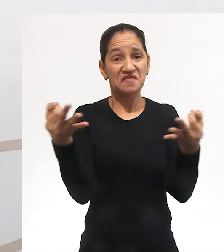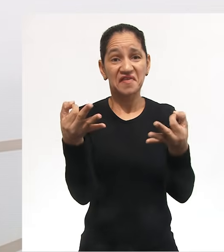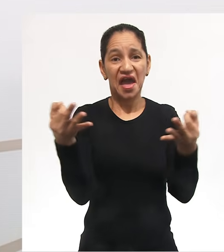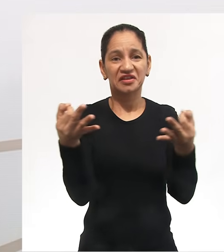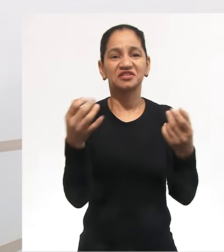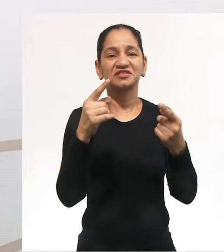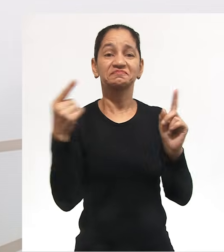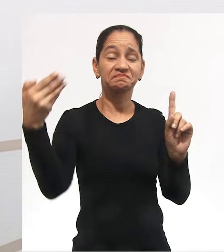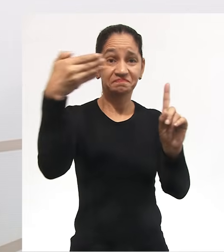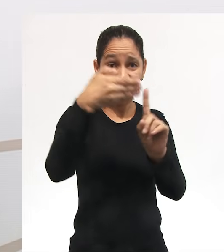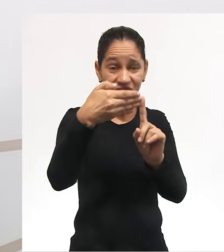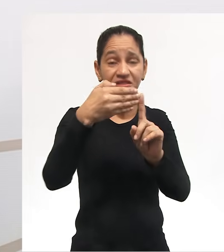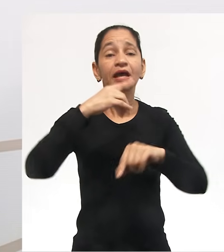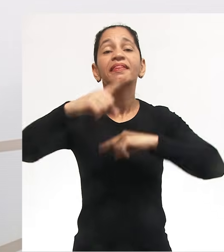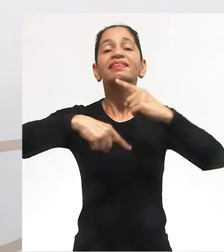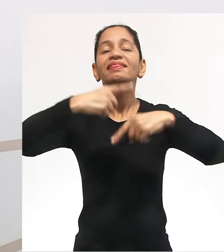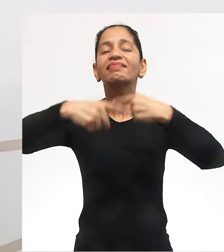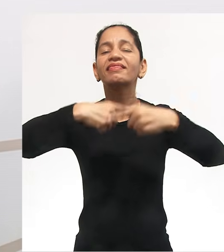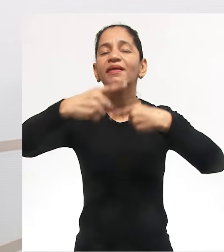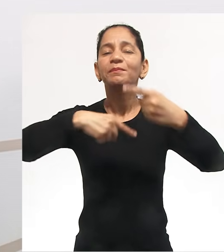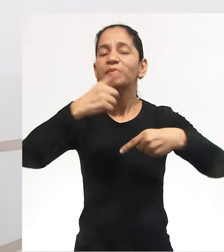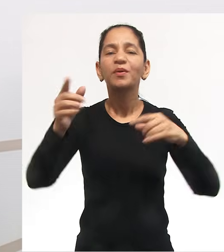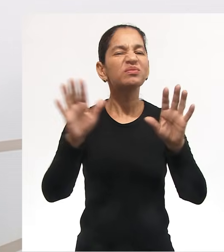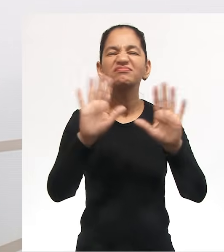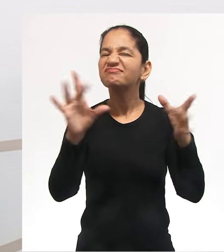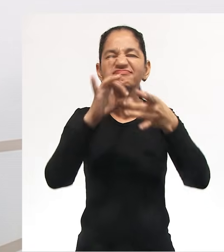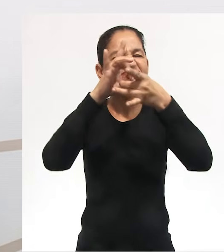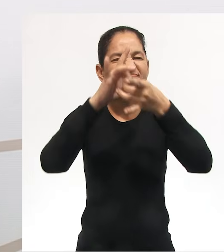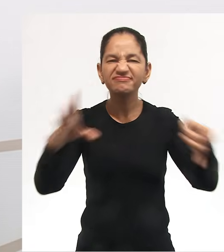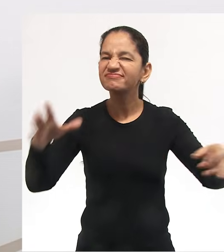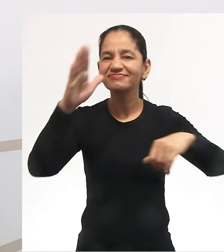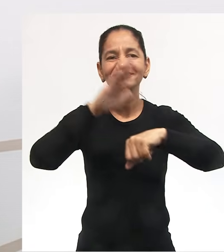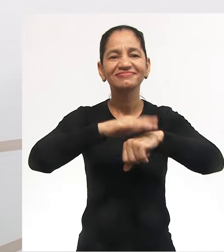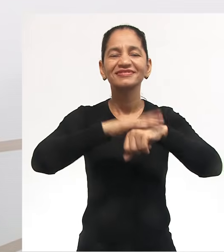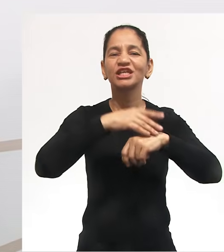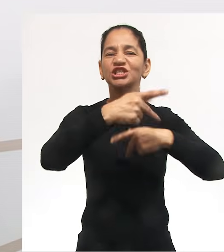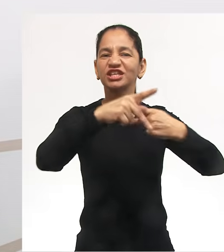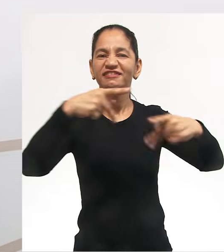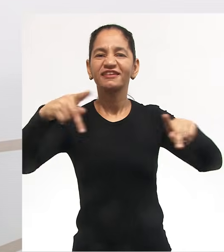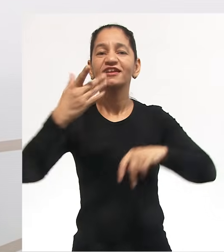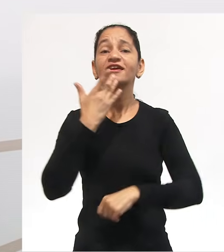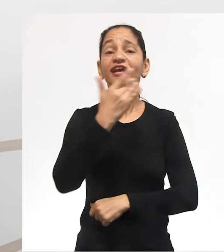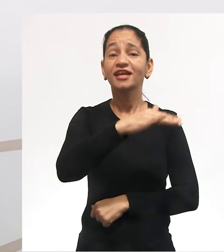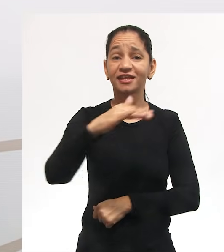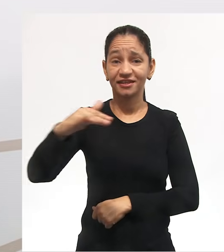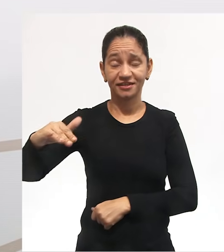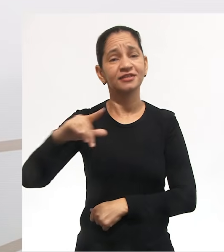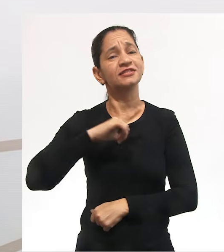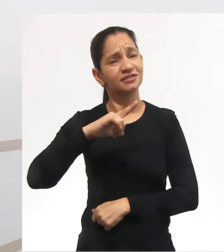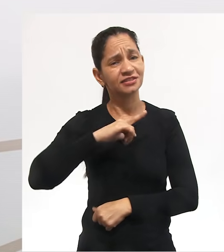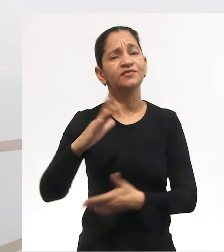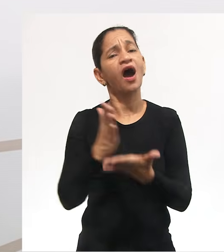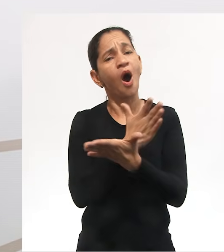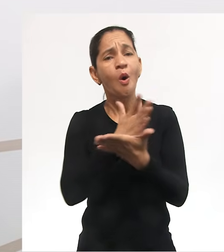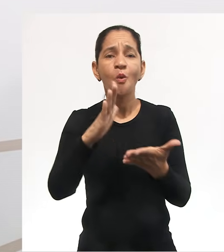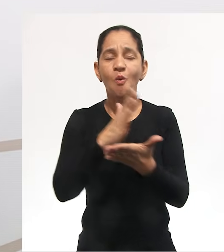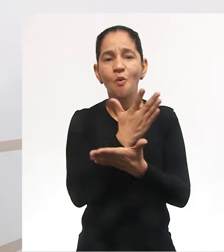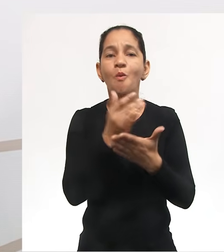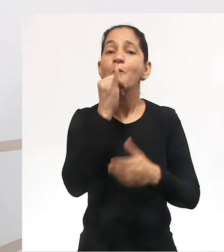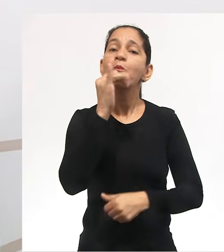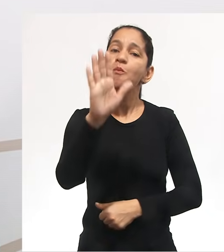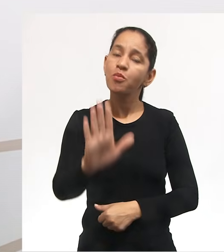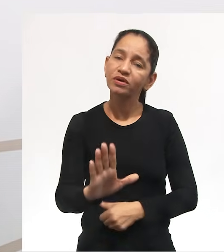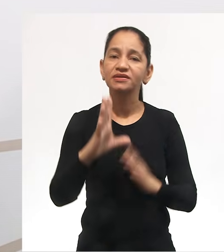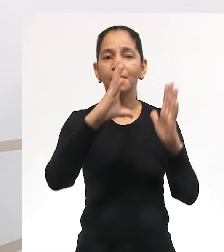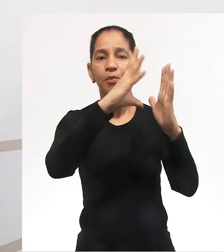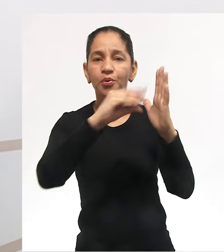primeiro momento, a gente pensou nele. Mas, assim, depois a gente pensou mais deixar um pouco mais livre para os meninos, né? Mas, assim, a gente